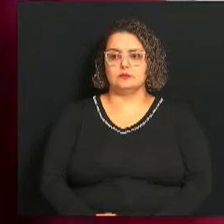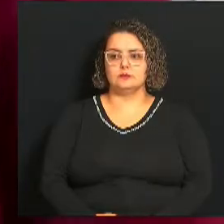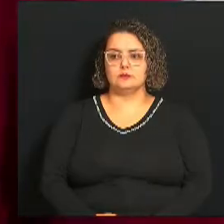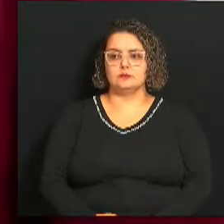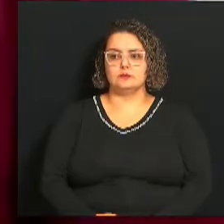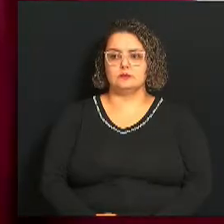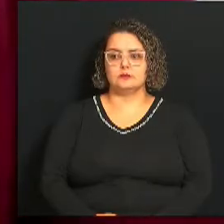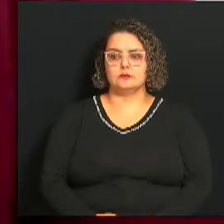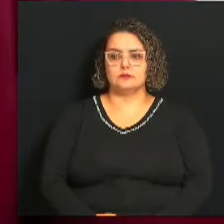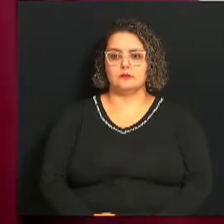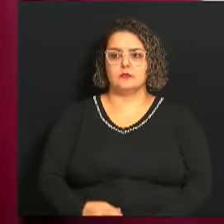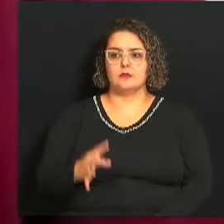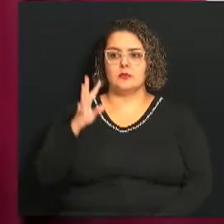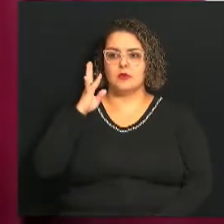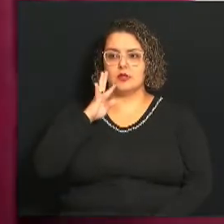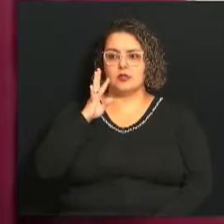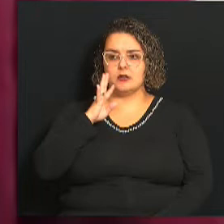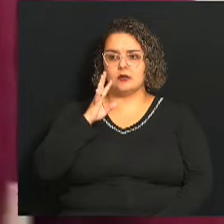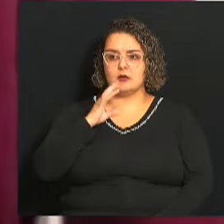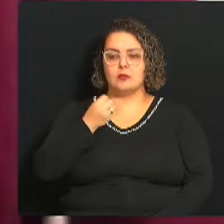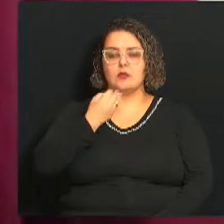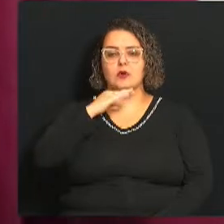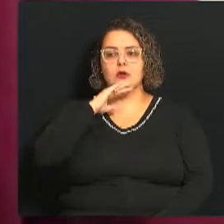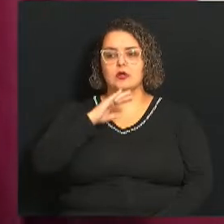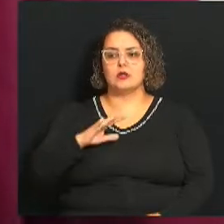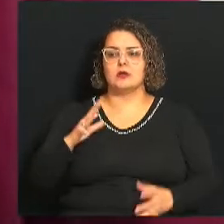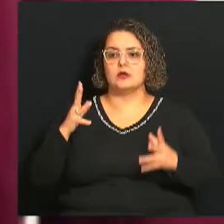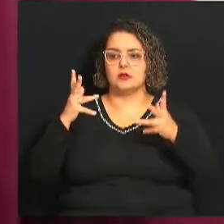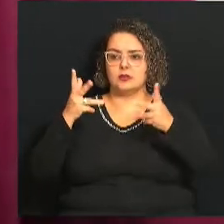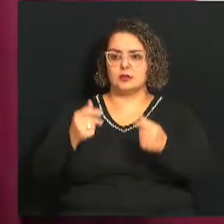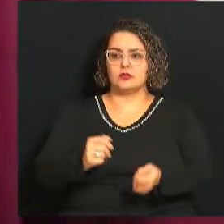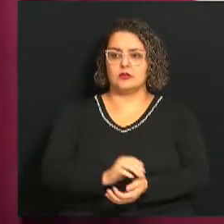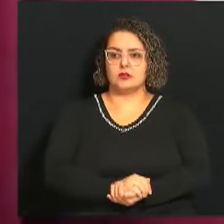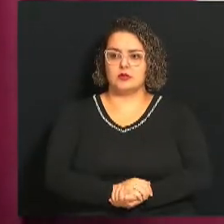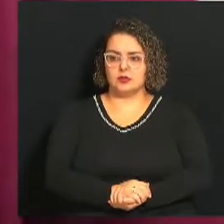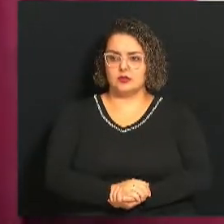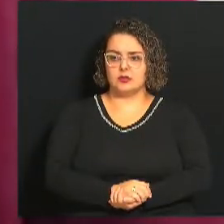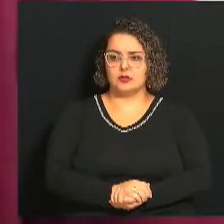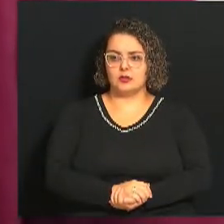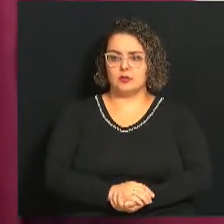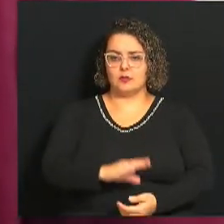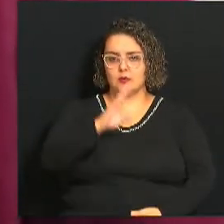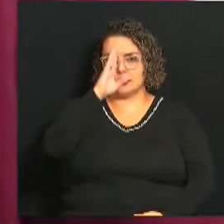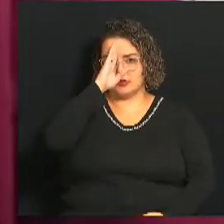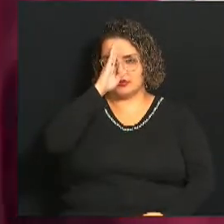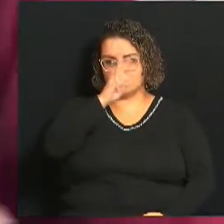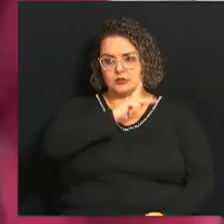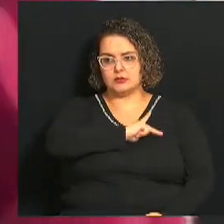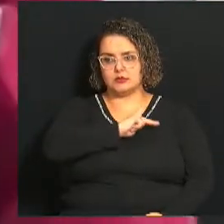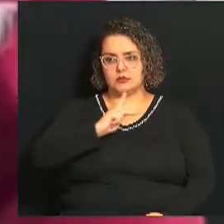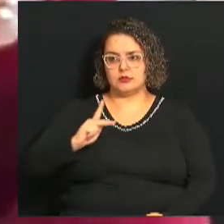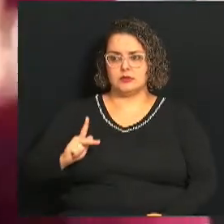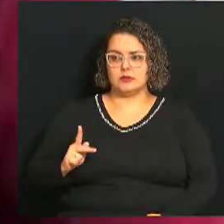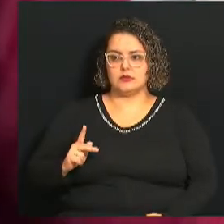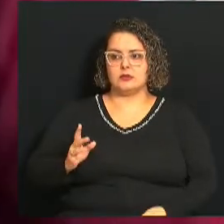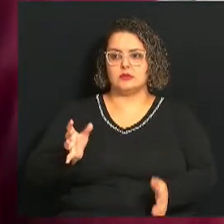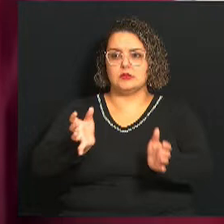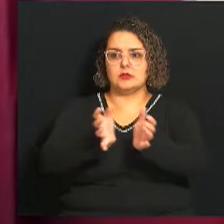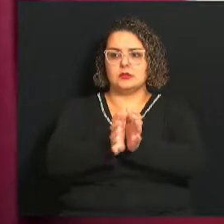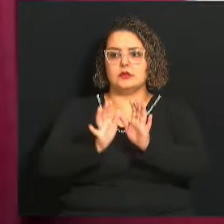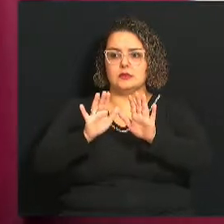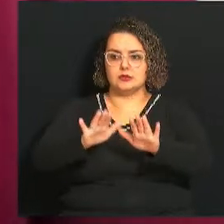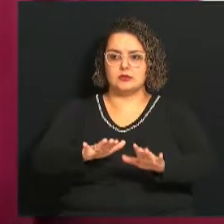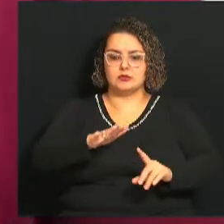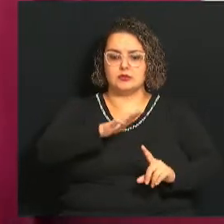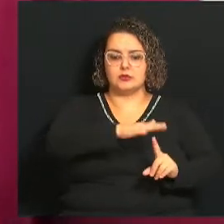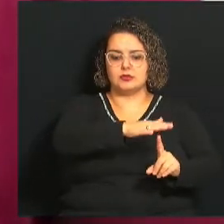Bacana. Boa tarde a todos aí, boa tarde principalmente ao nosso presidente da Comissão Permanente do Meio